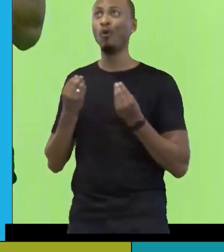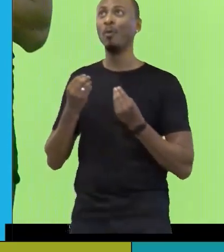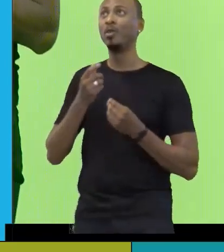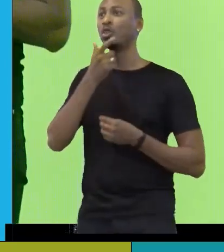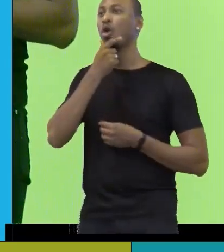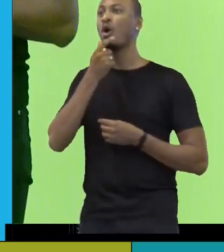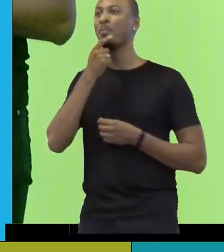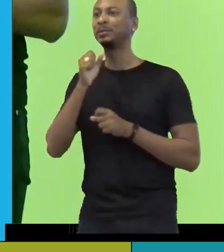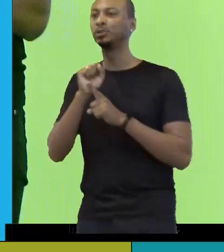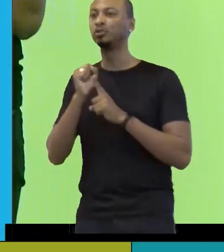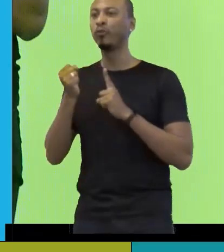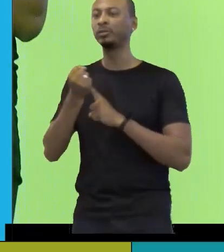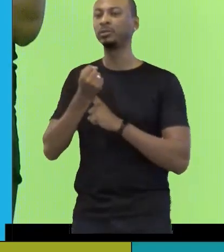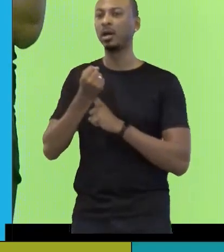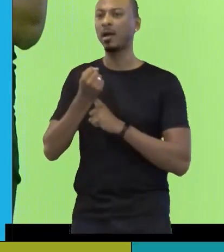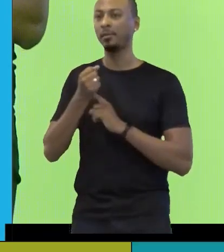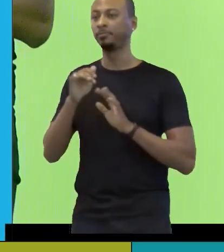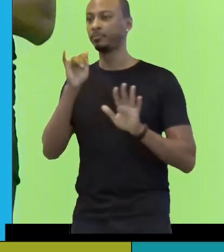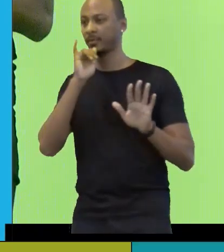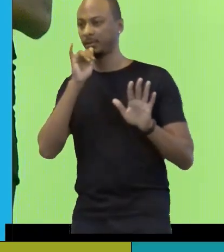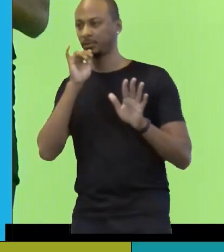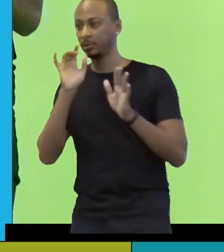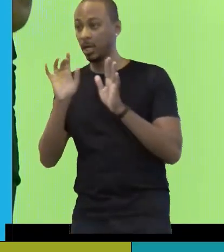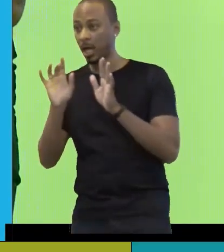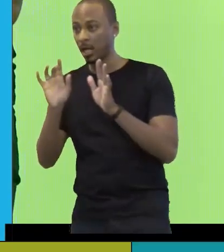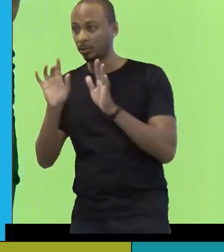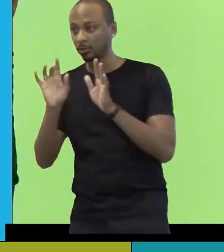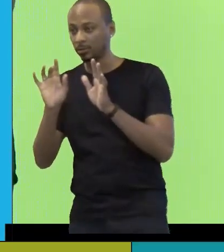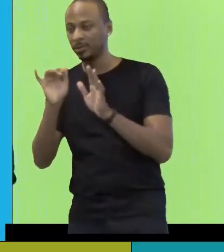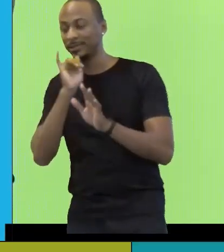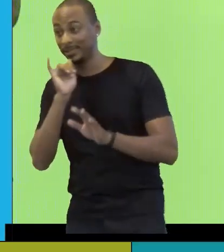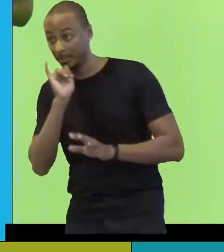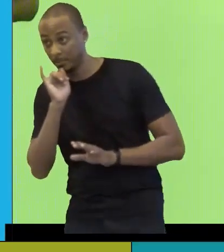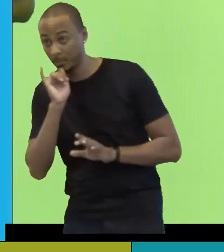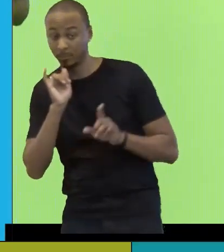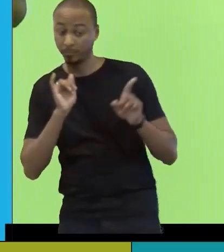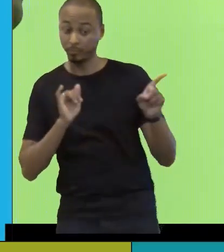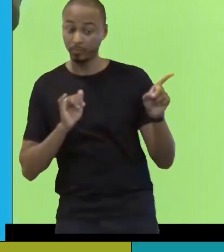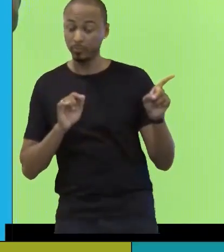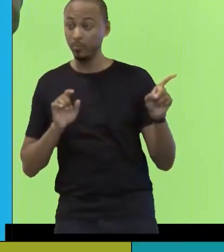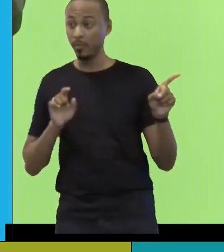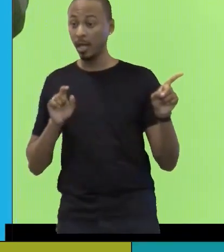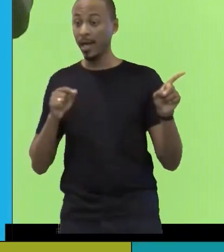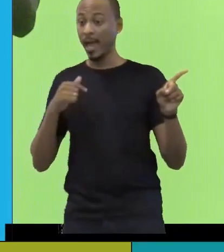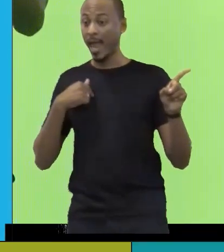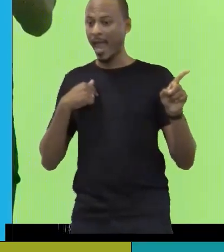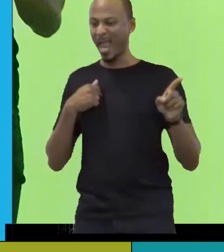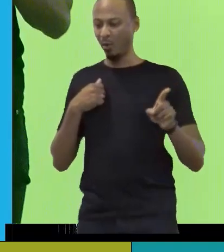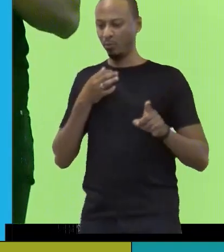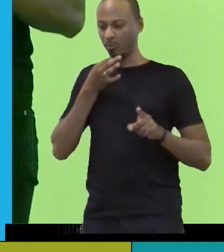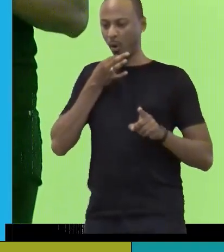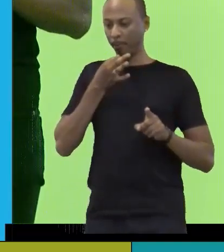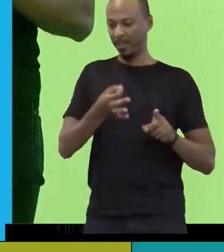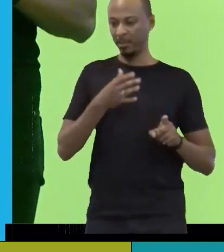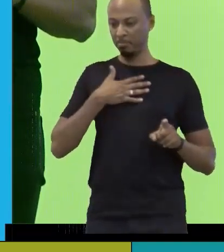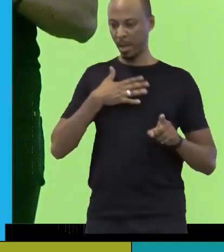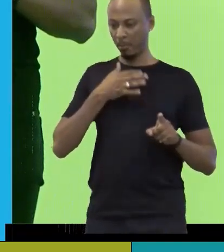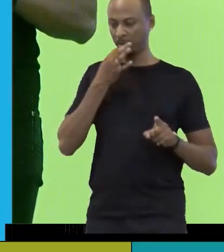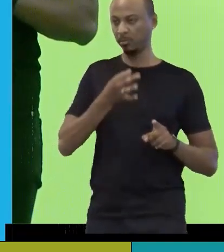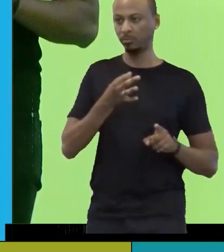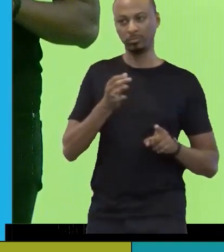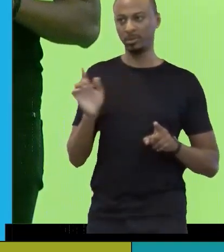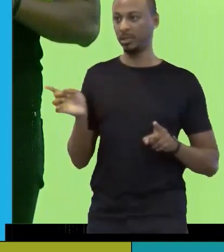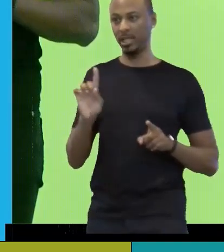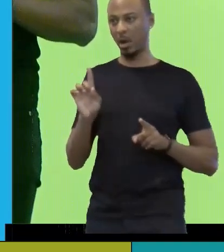Só um detalhe, essas palavras não são minhas, tá? Eu só estou reproduzindo Maquiavel em sua interpretação